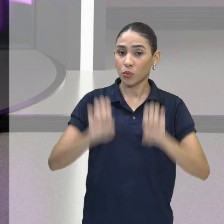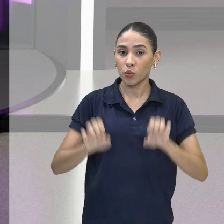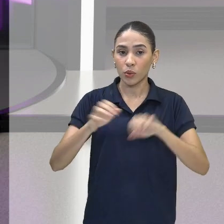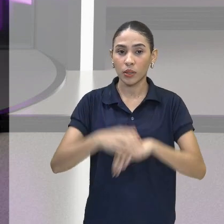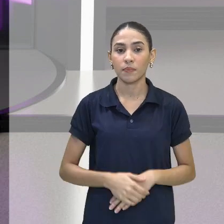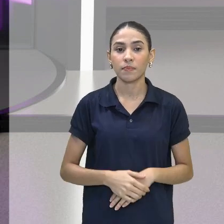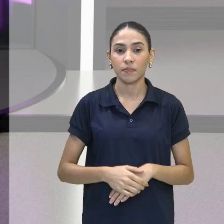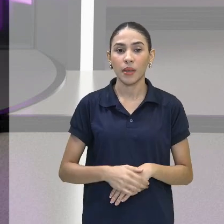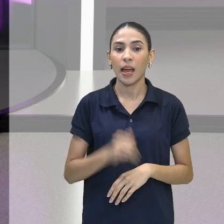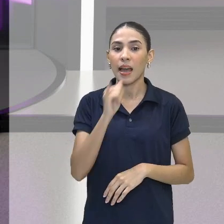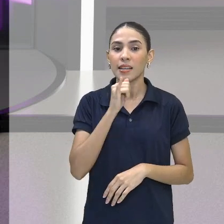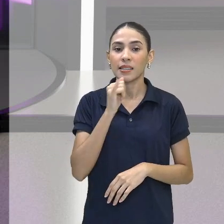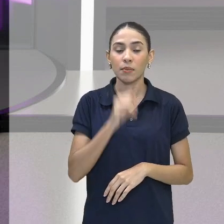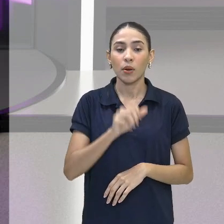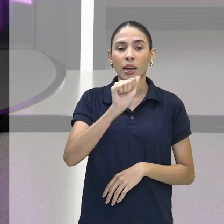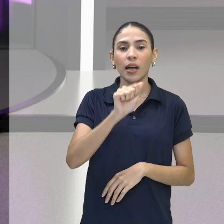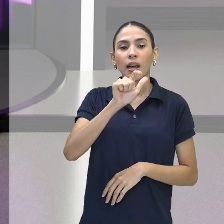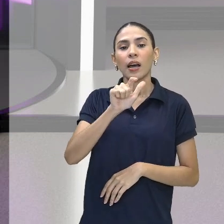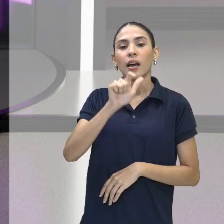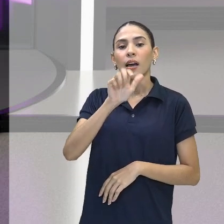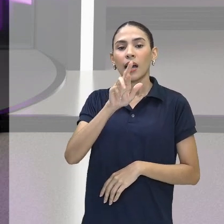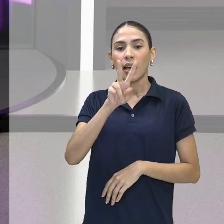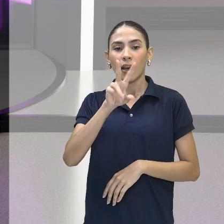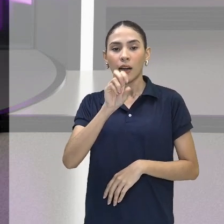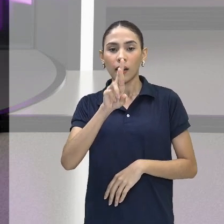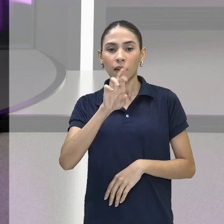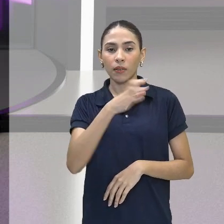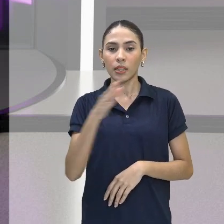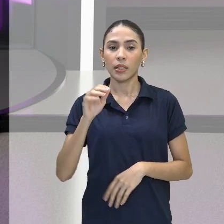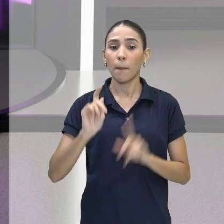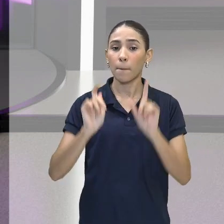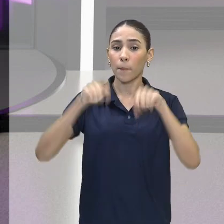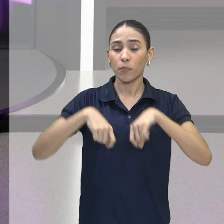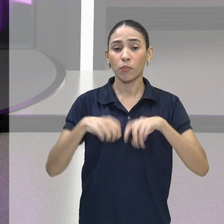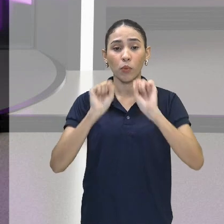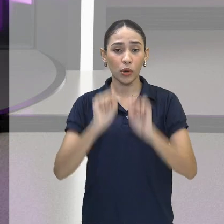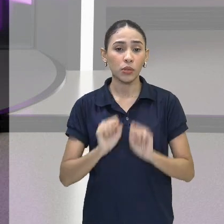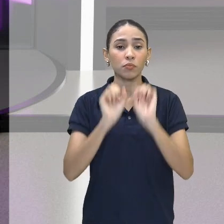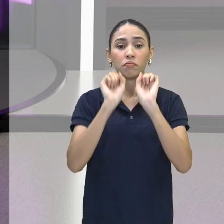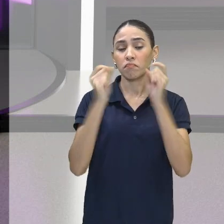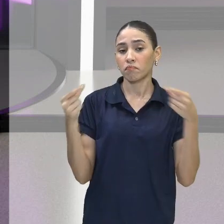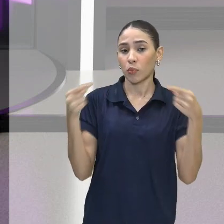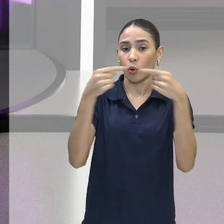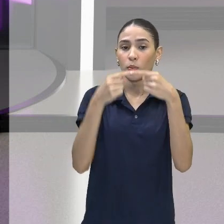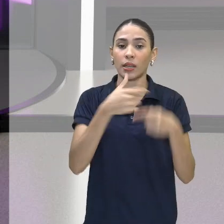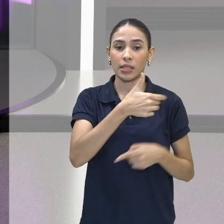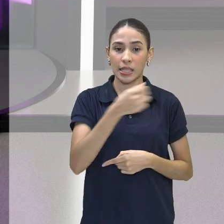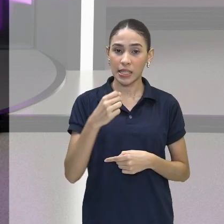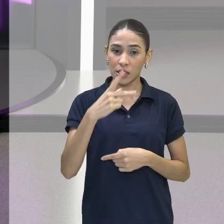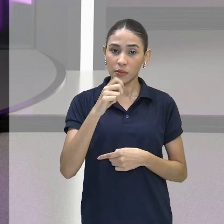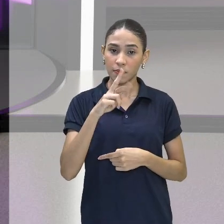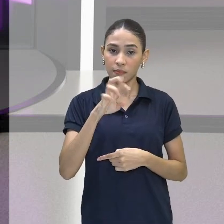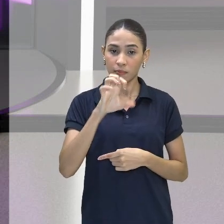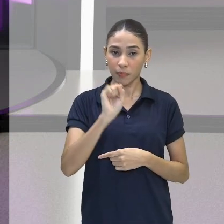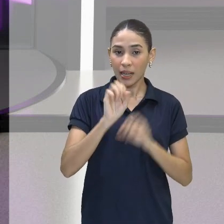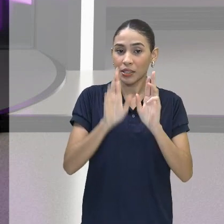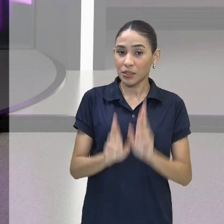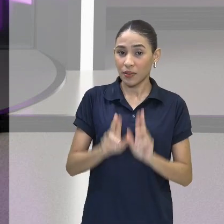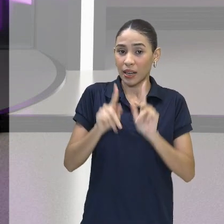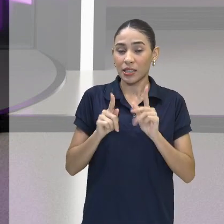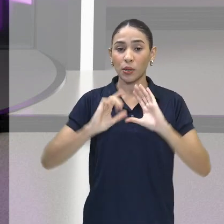chamado de árvore de possibilidades. Portanto, Brena pode formar 16 pares de bolas diferentes,